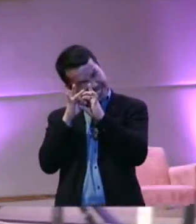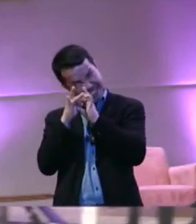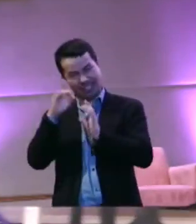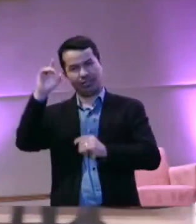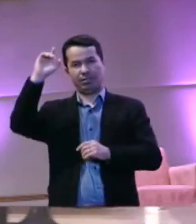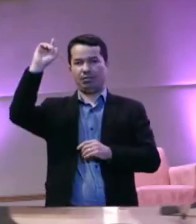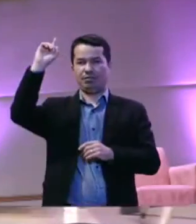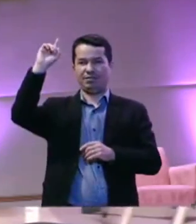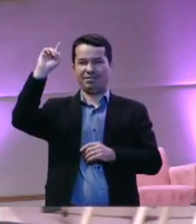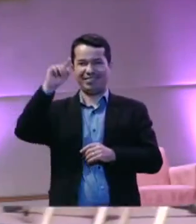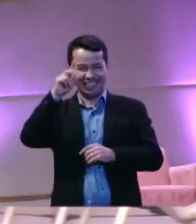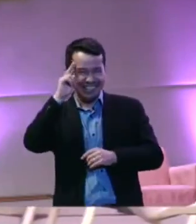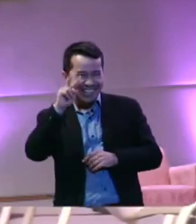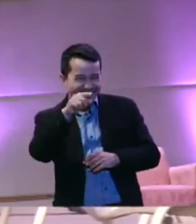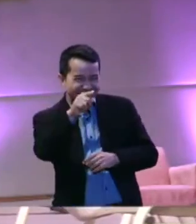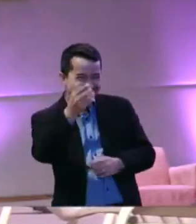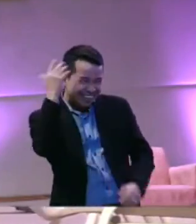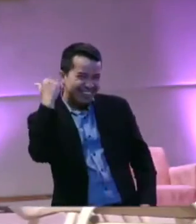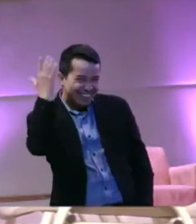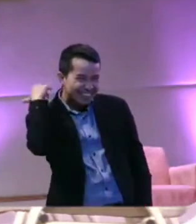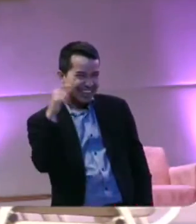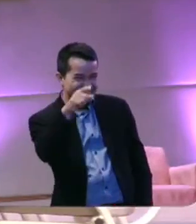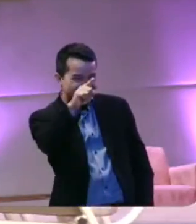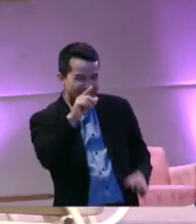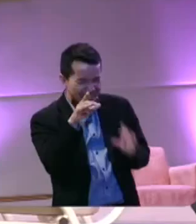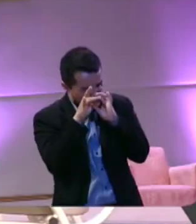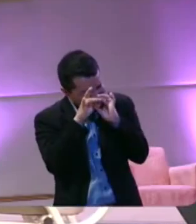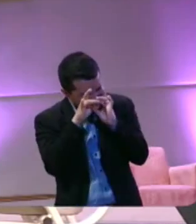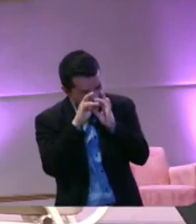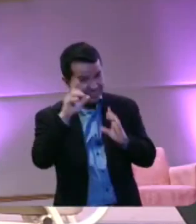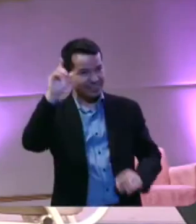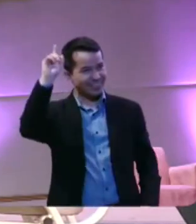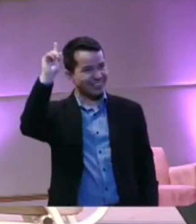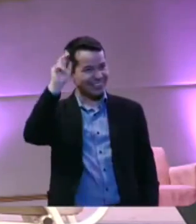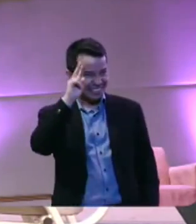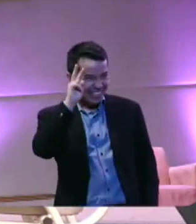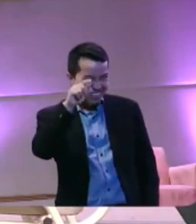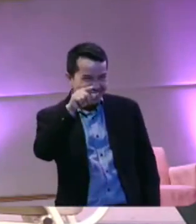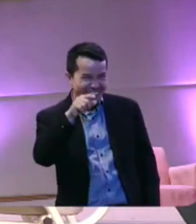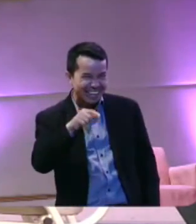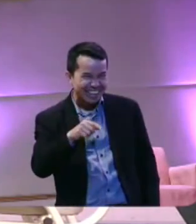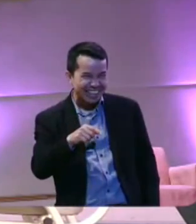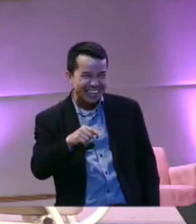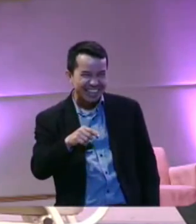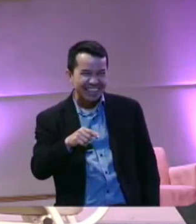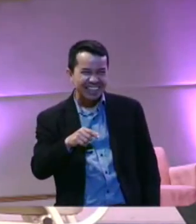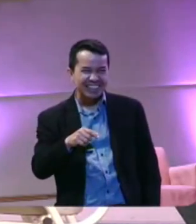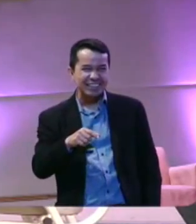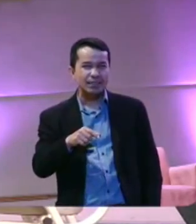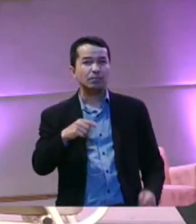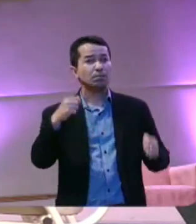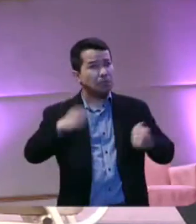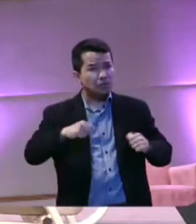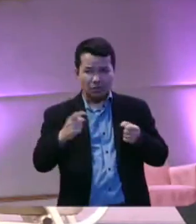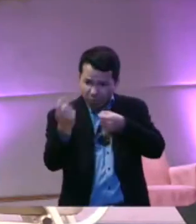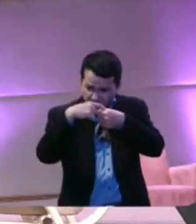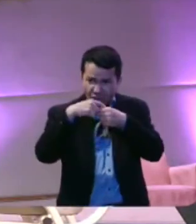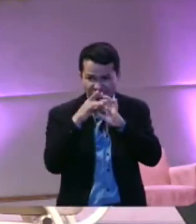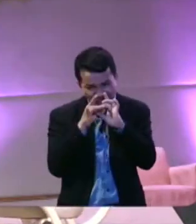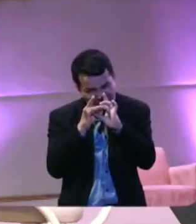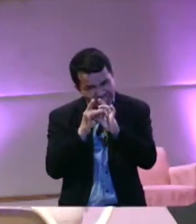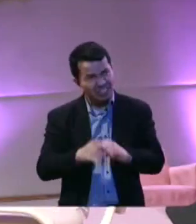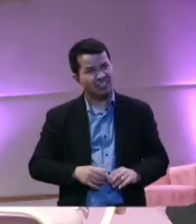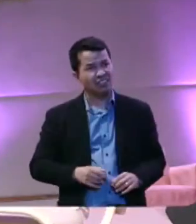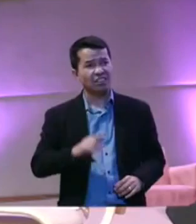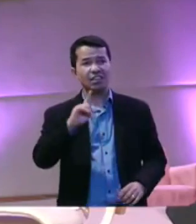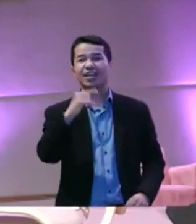apaixonado? O que acontece quando a gente está apaixonado? A gente não pensa em mais nada. A gente fica com um